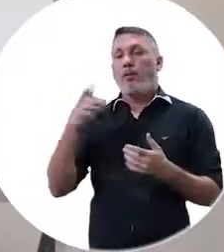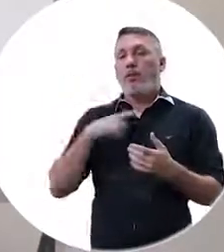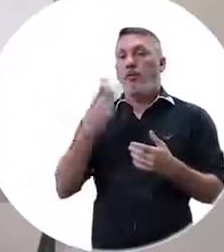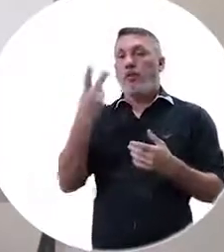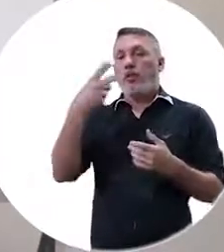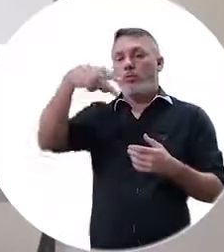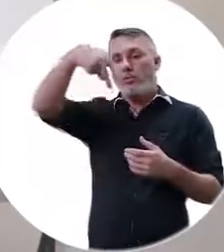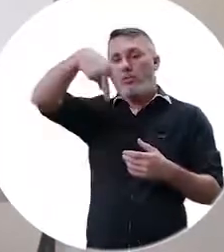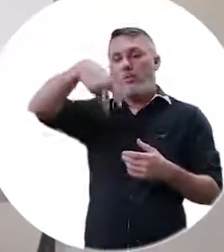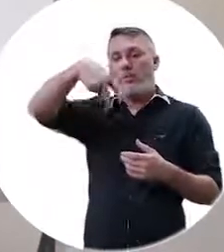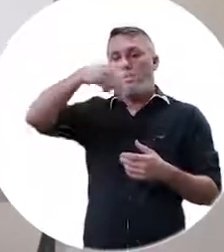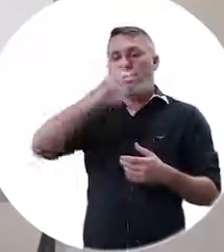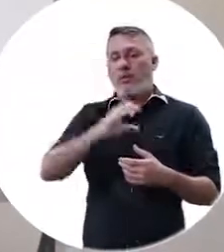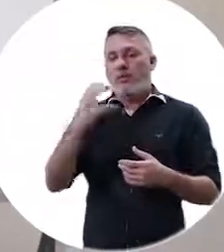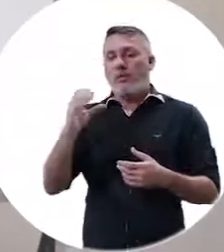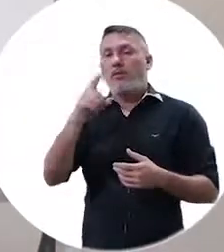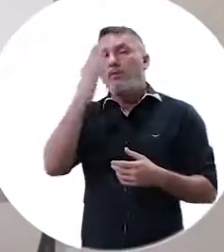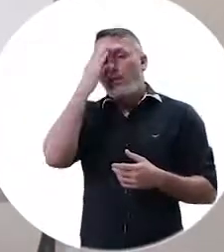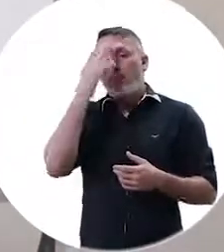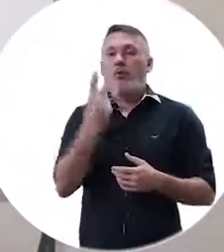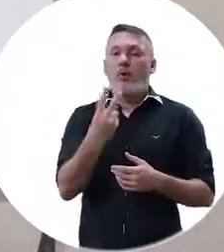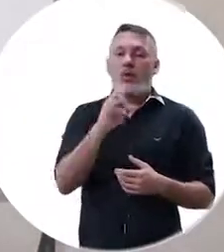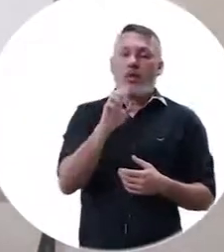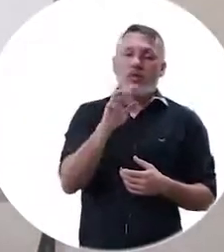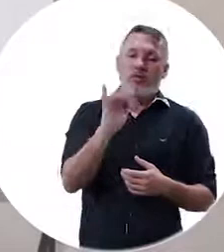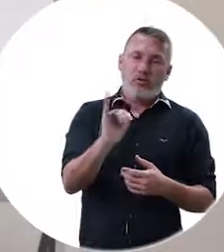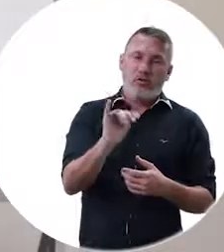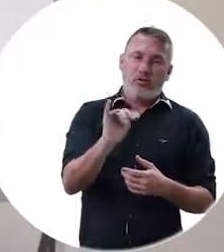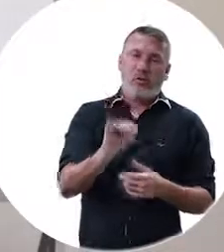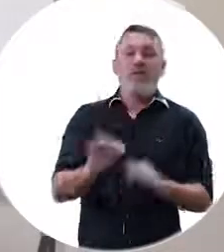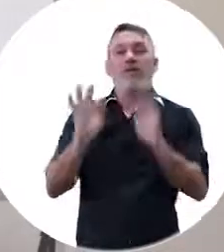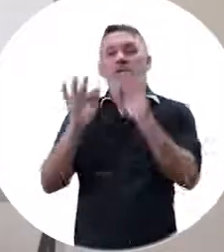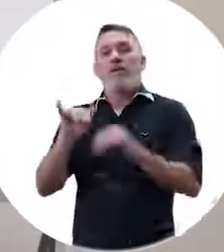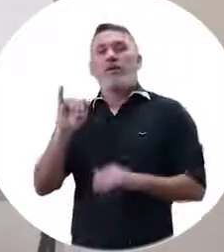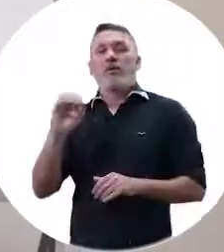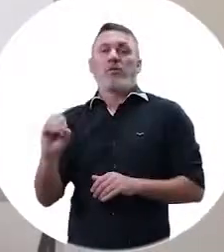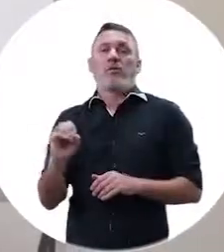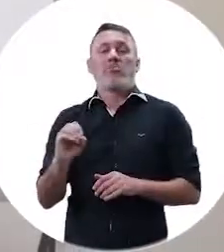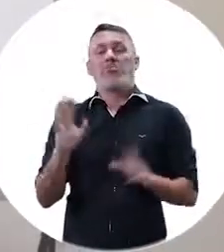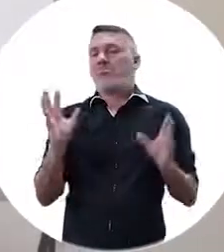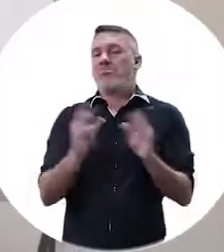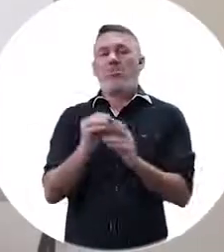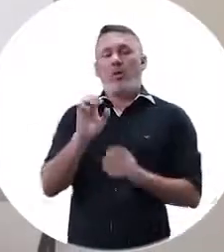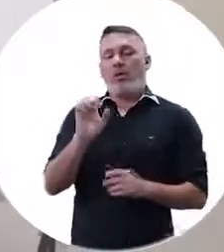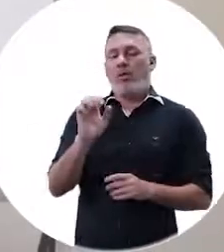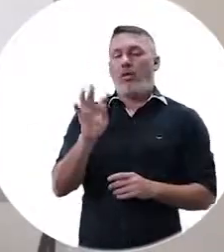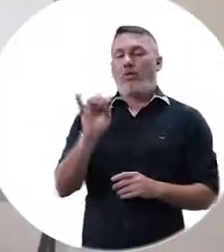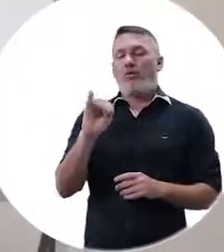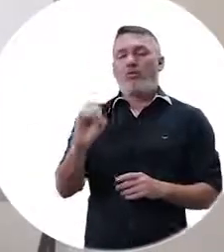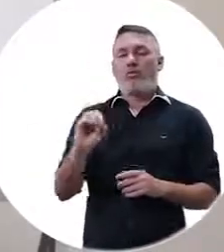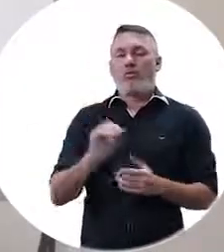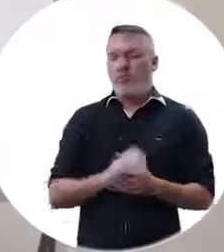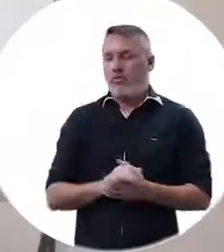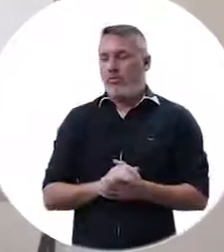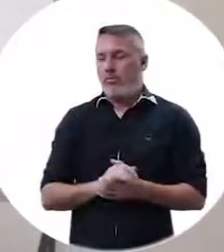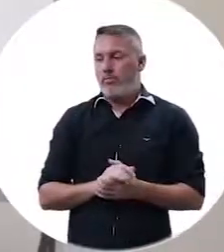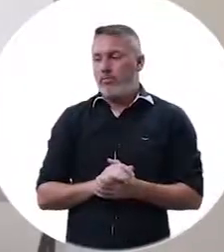com 2 carbonos, prefixo de 2 carbonos, et, terminação de radical, il. Esse aqui é o